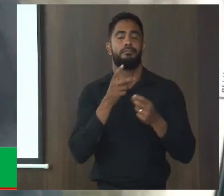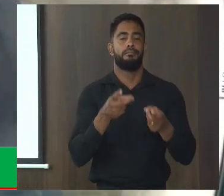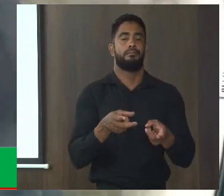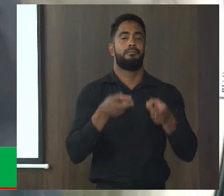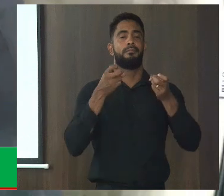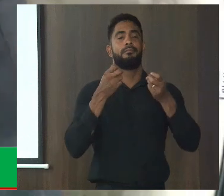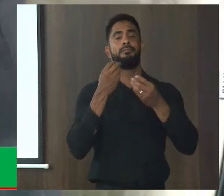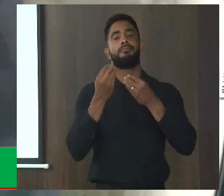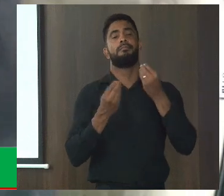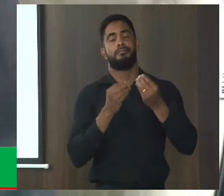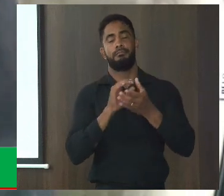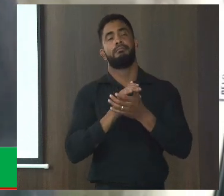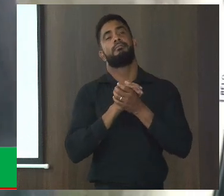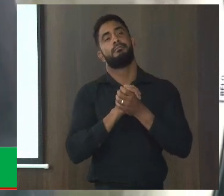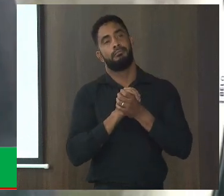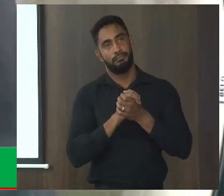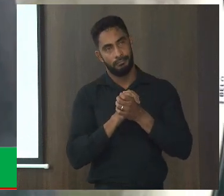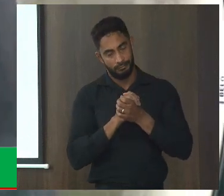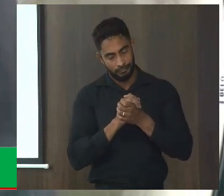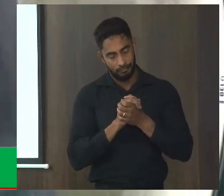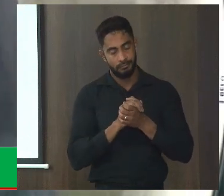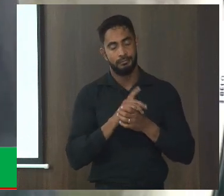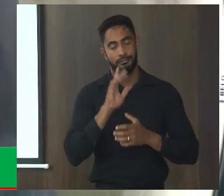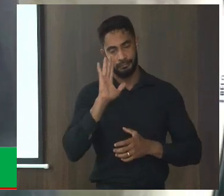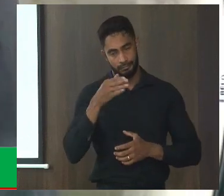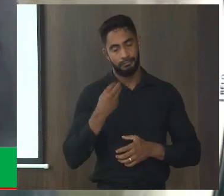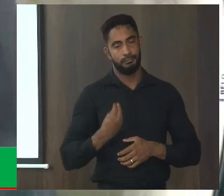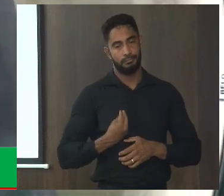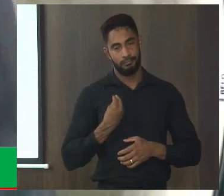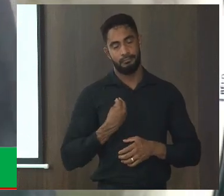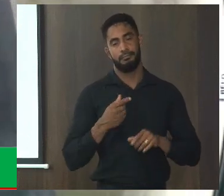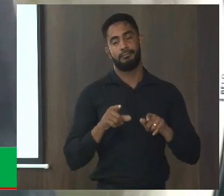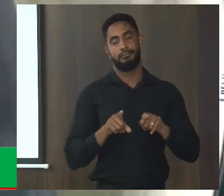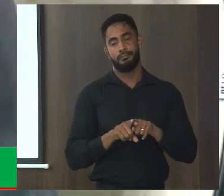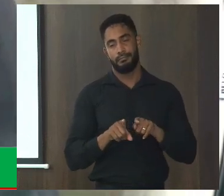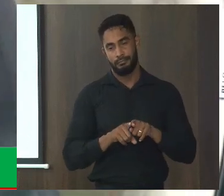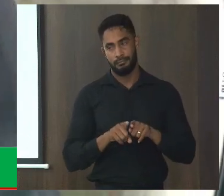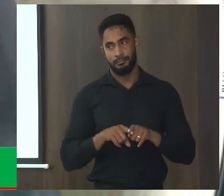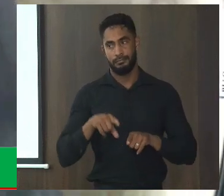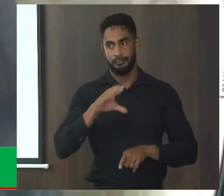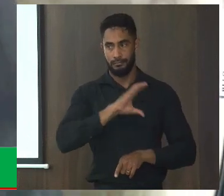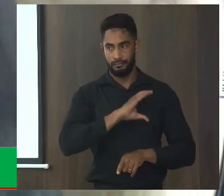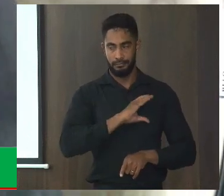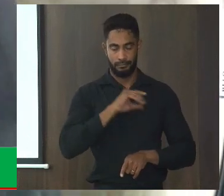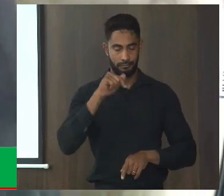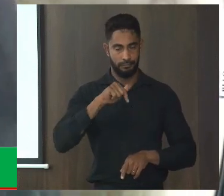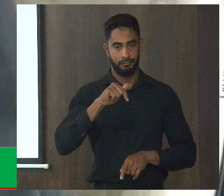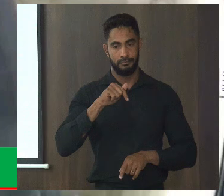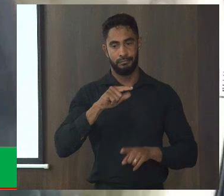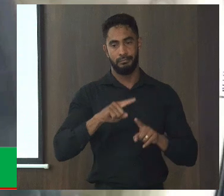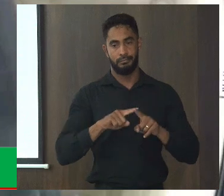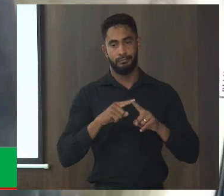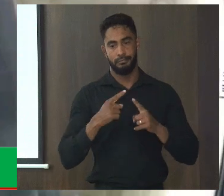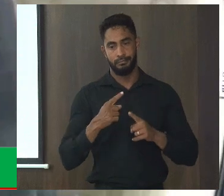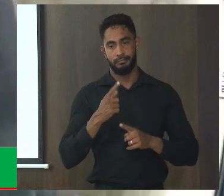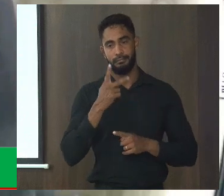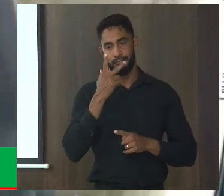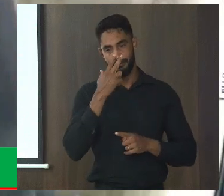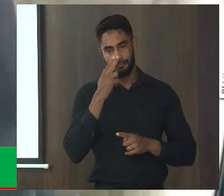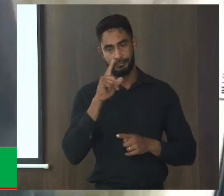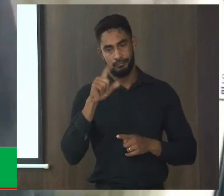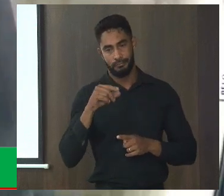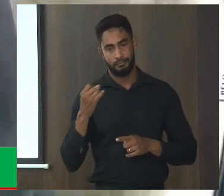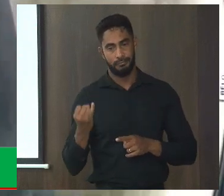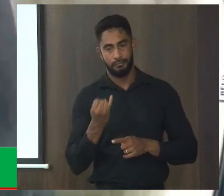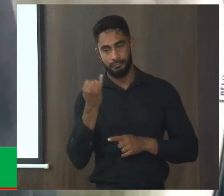assim, eu te parabenizo, né, já tive presente também, muitos colegas dessa casa, mas eu acho que é